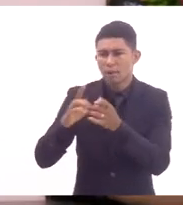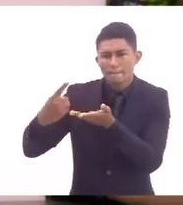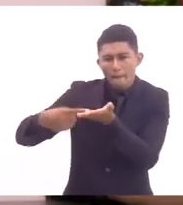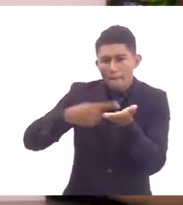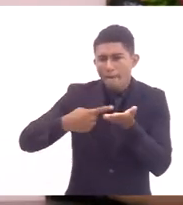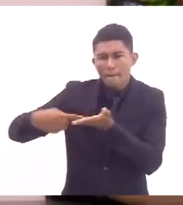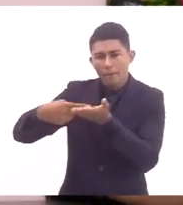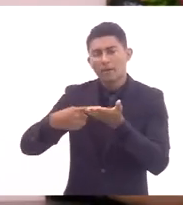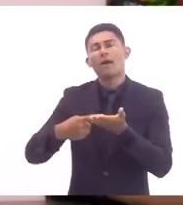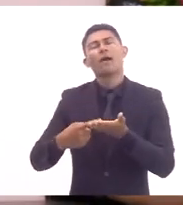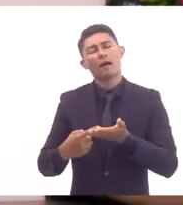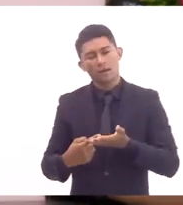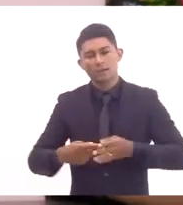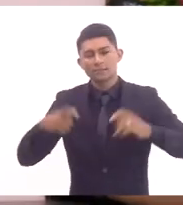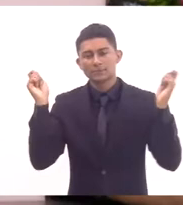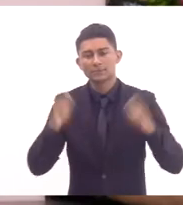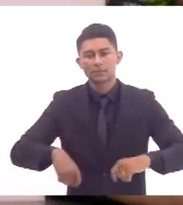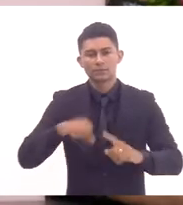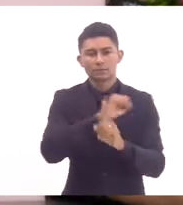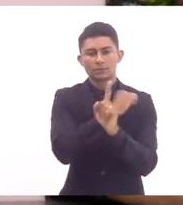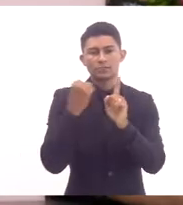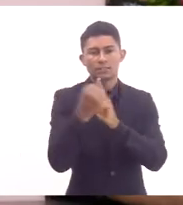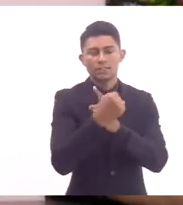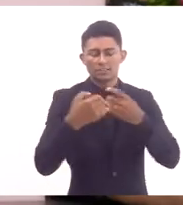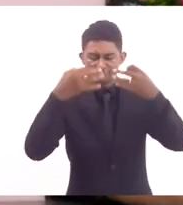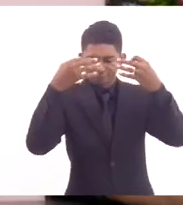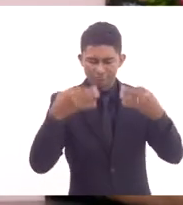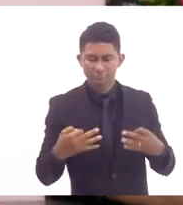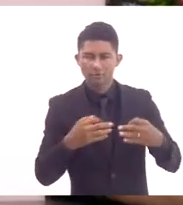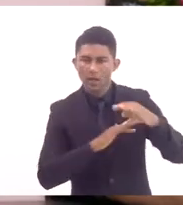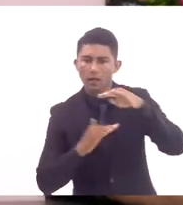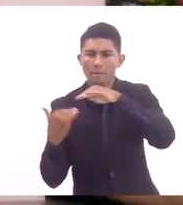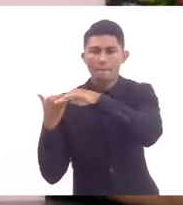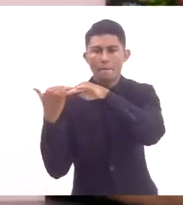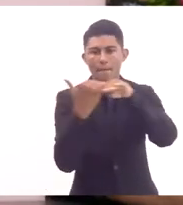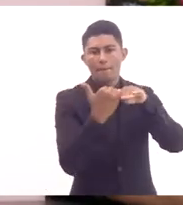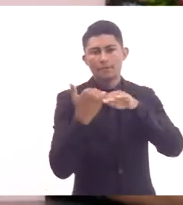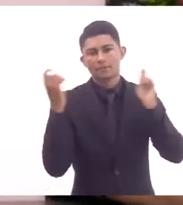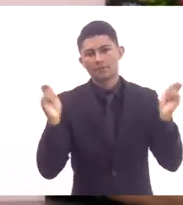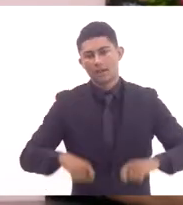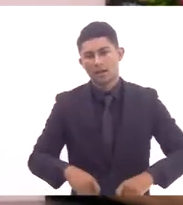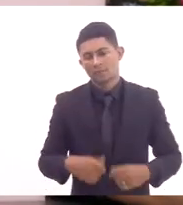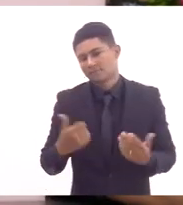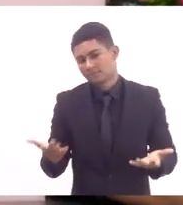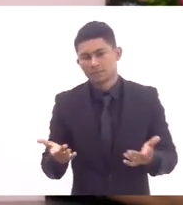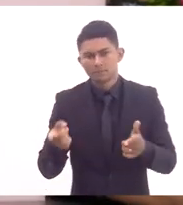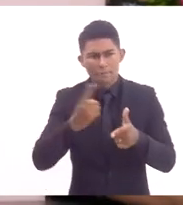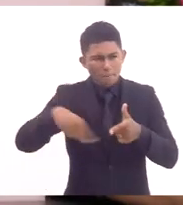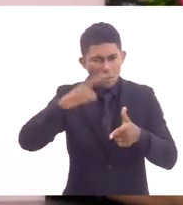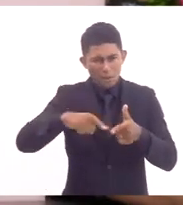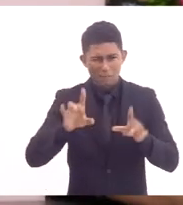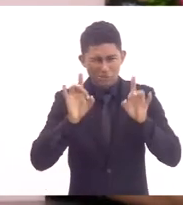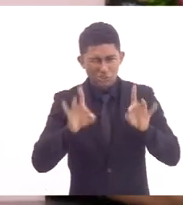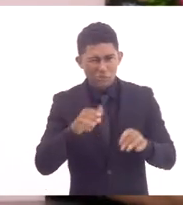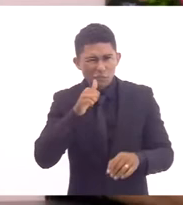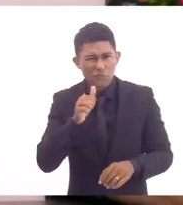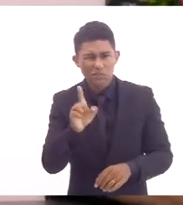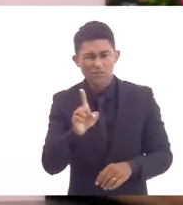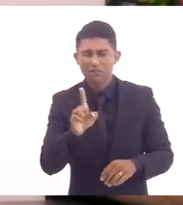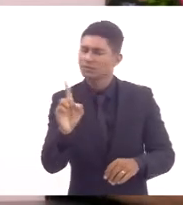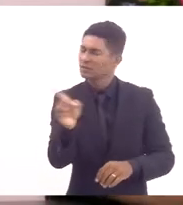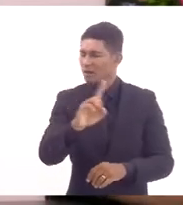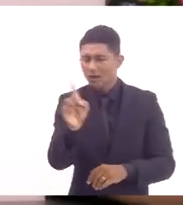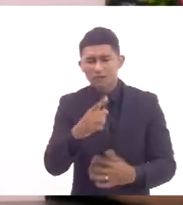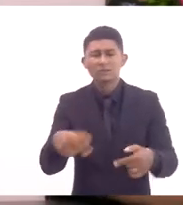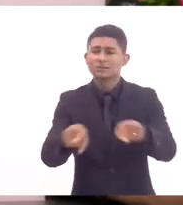é que a gente de fato vai ter uma sociedade mais justa mais igualitária né esse problema não é um problema nós das mulheres mas é um